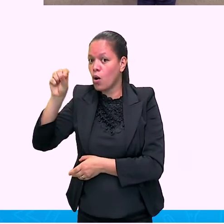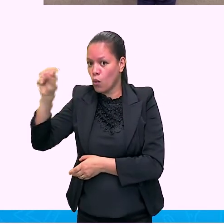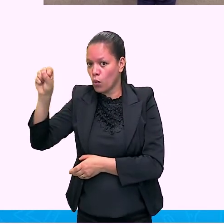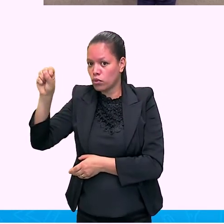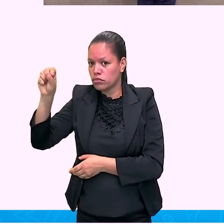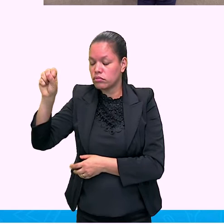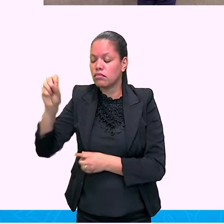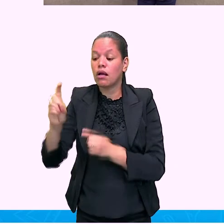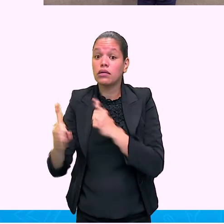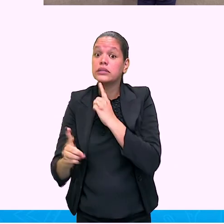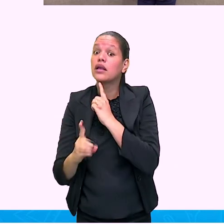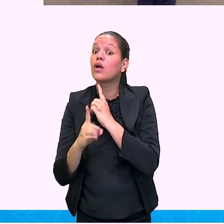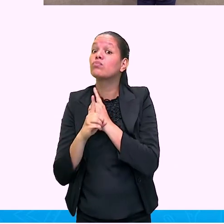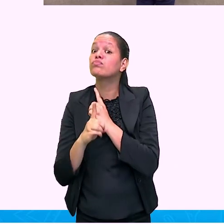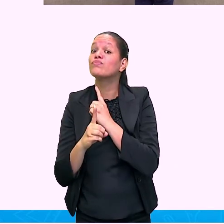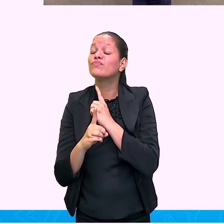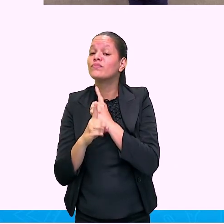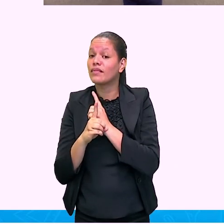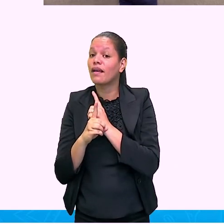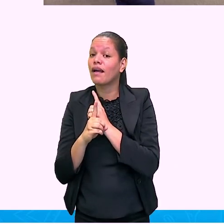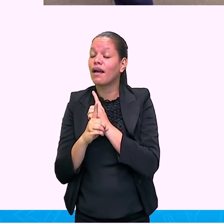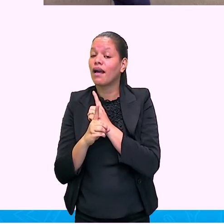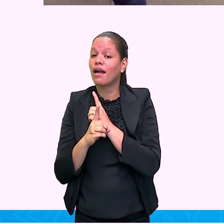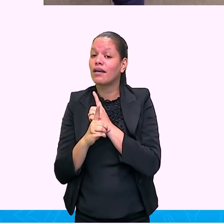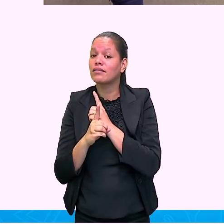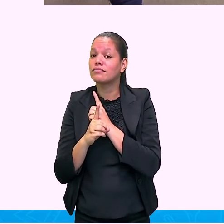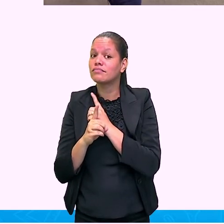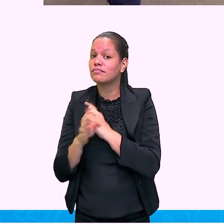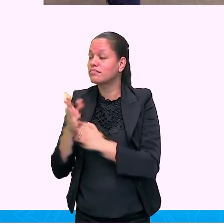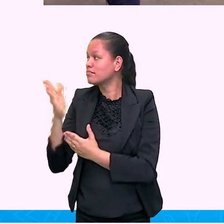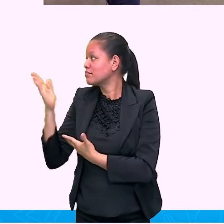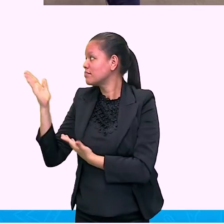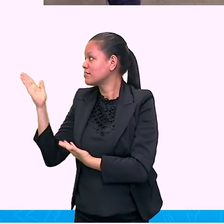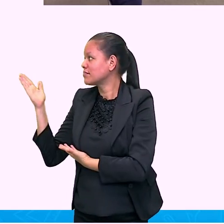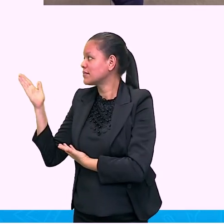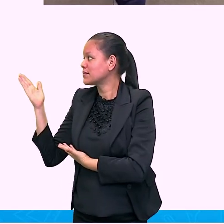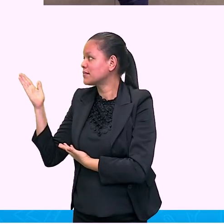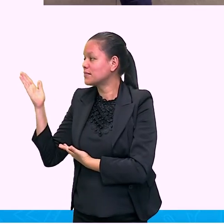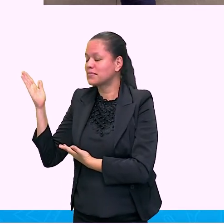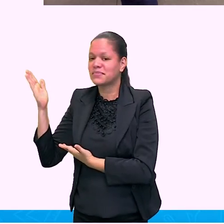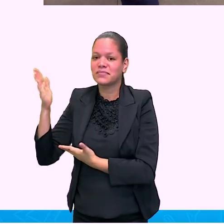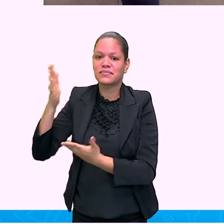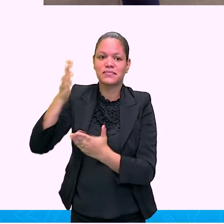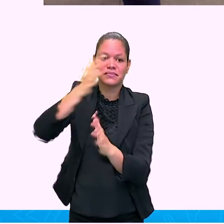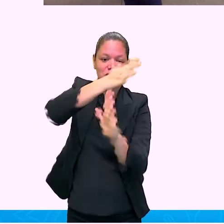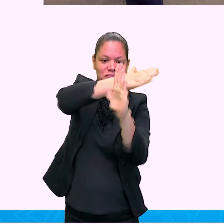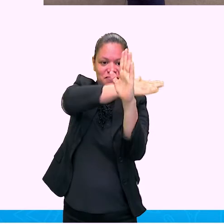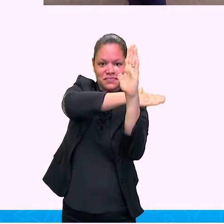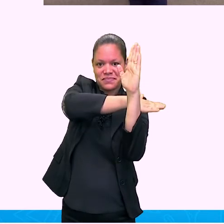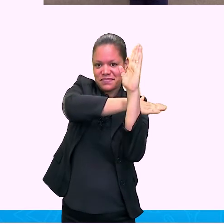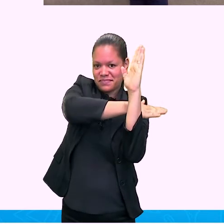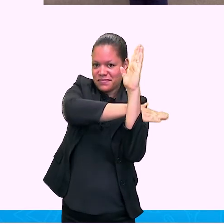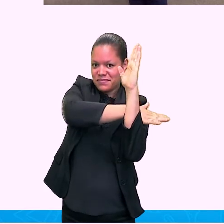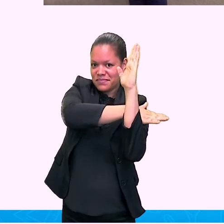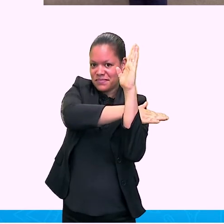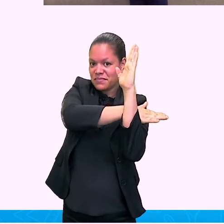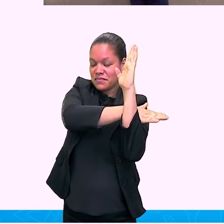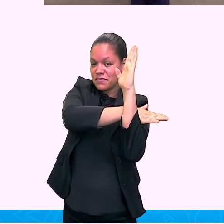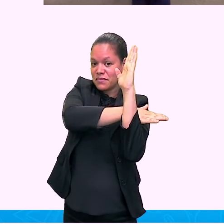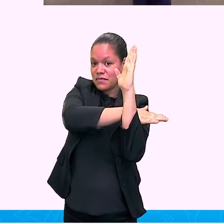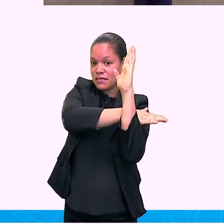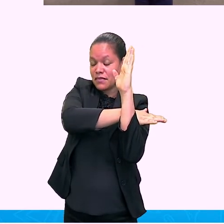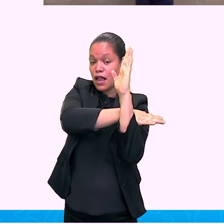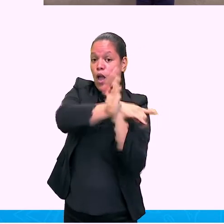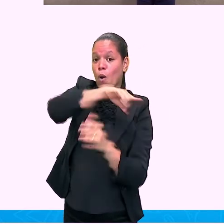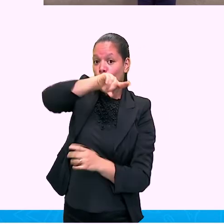vai formar um ângulo de 90 graus. Outro exemplo podemos colocar aqui também seria a